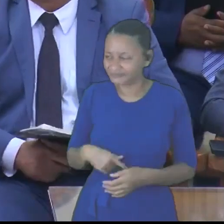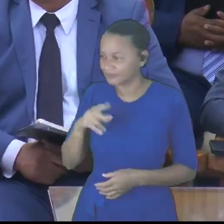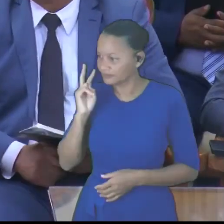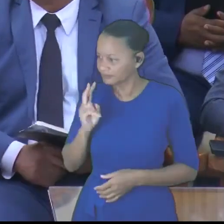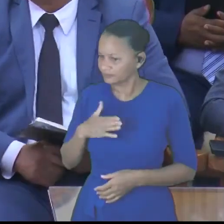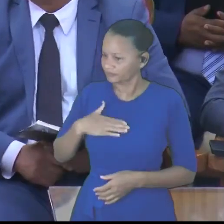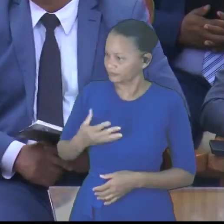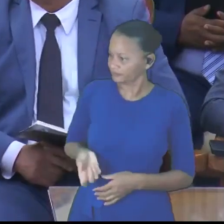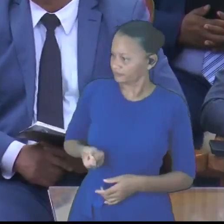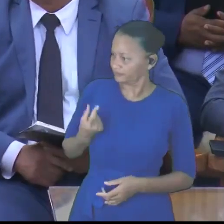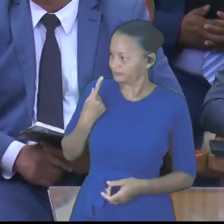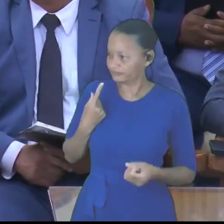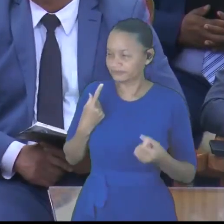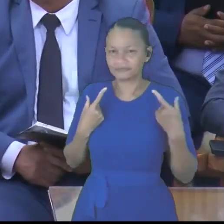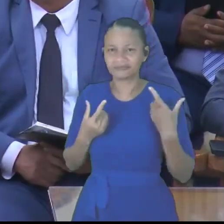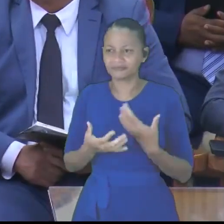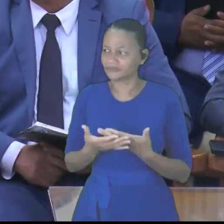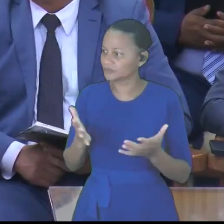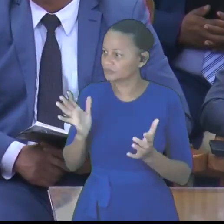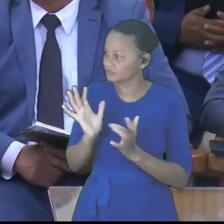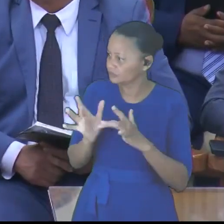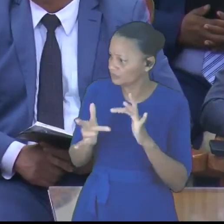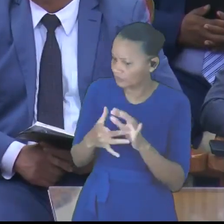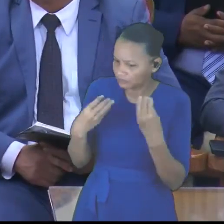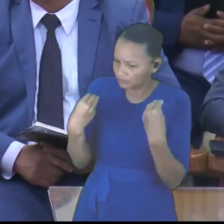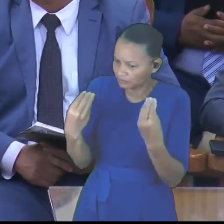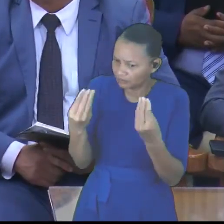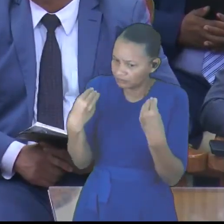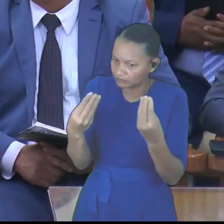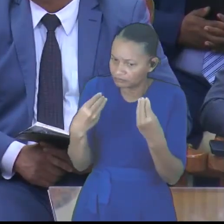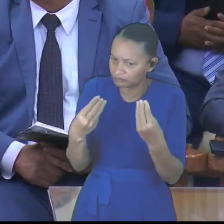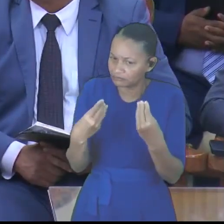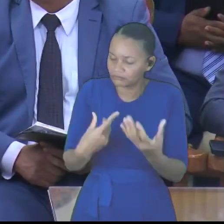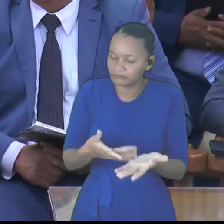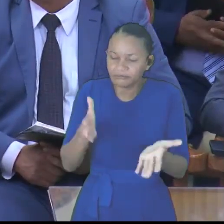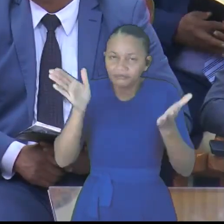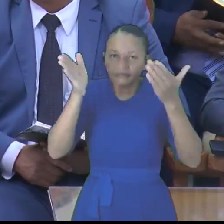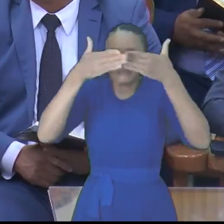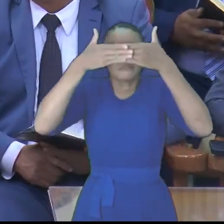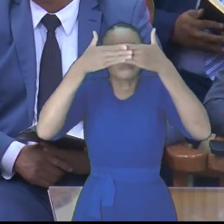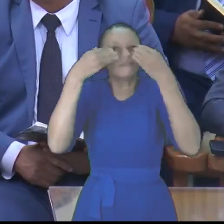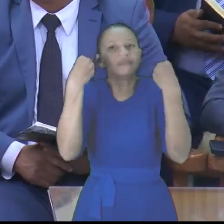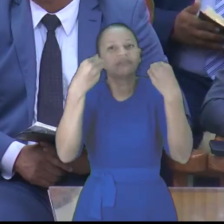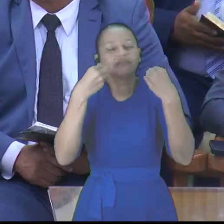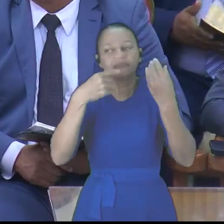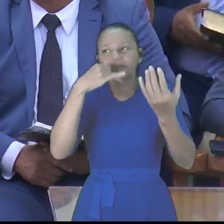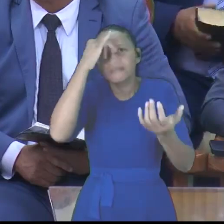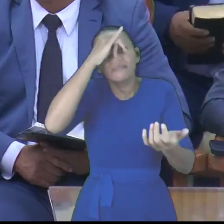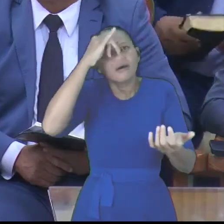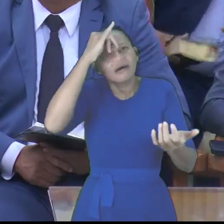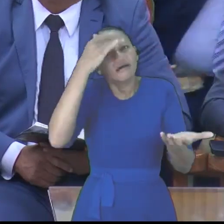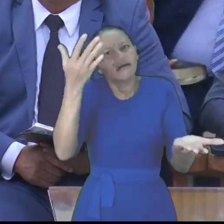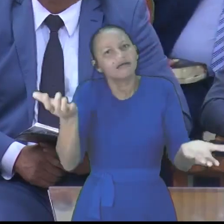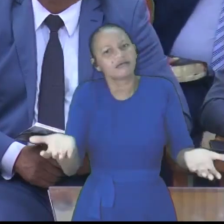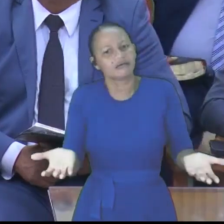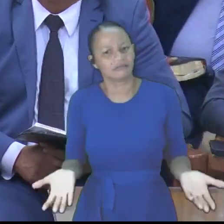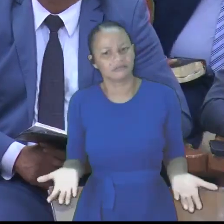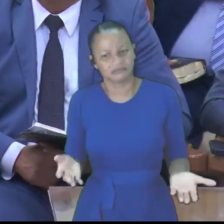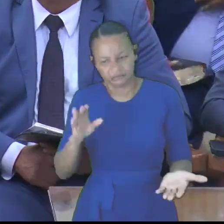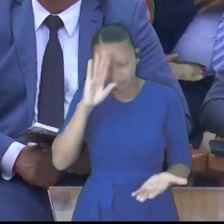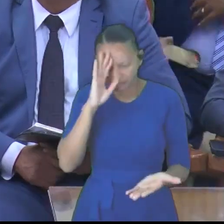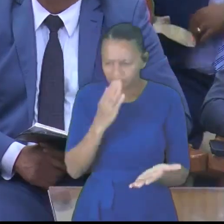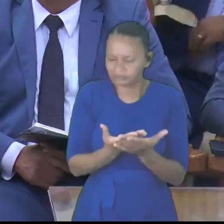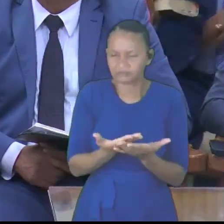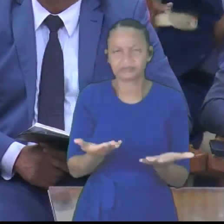Deus, às vezes a gente vê e a gente fica, Jesus, como é que as pessoas são tão cegas, tão tolas, que